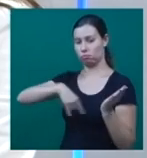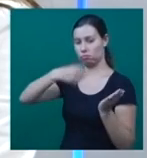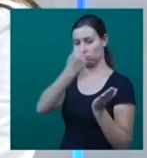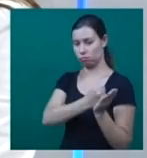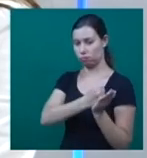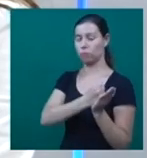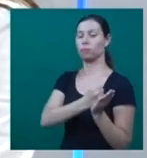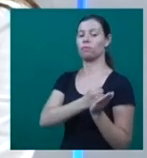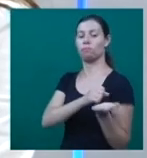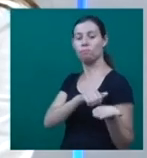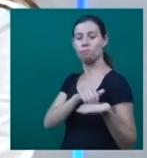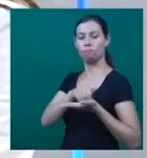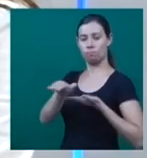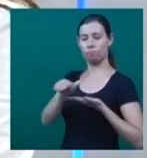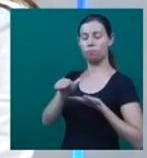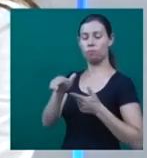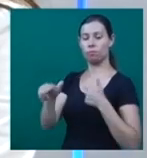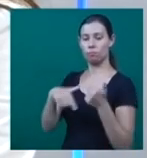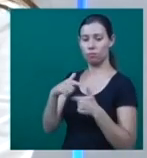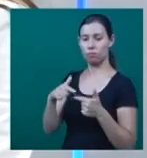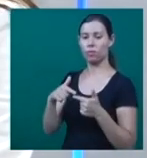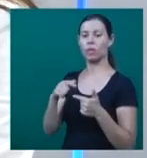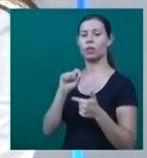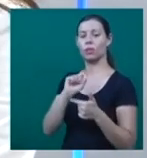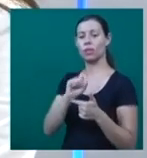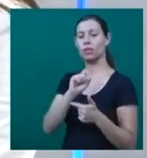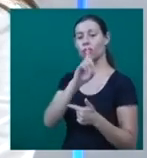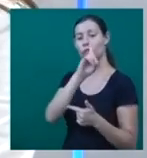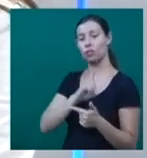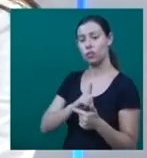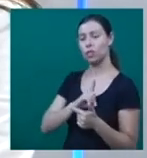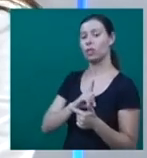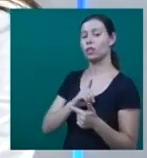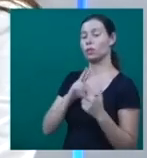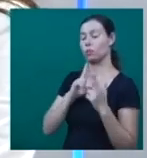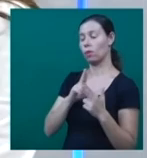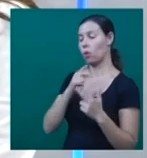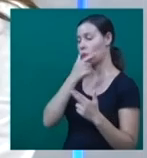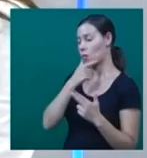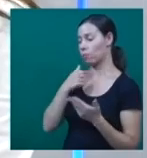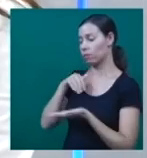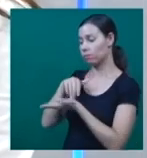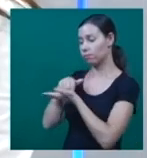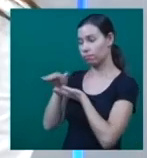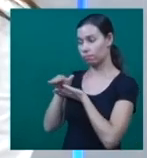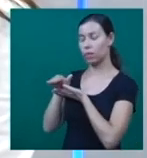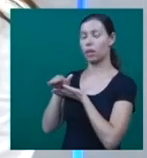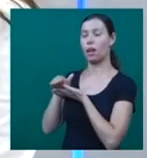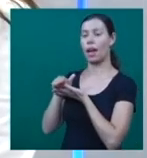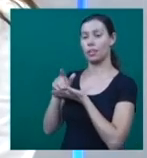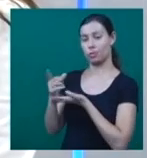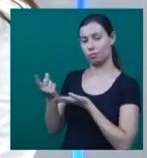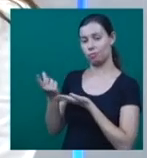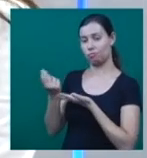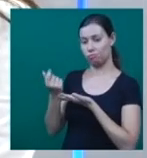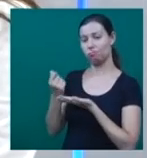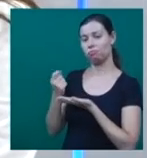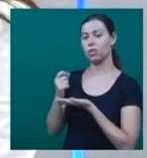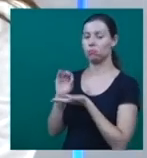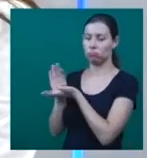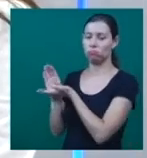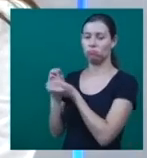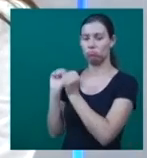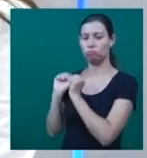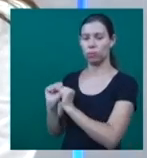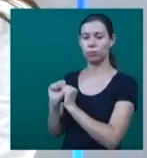pedido dele de dispensa do emprego, mas com os direitos como se ele estivesse sendo demitido. Uhum. Então, ele precisa